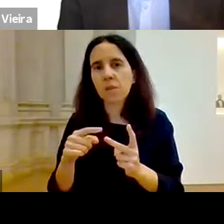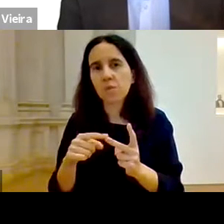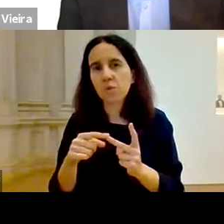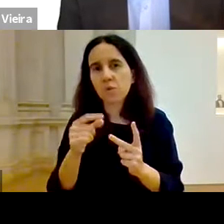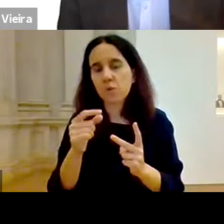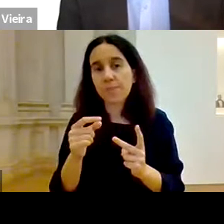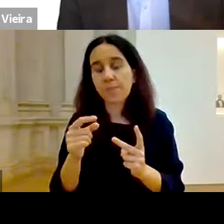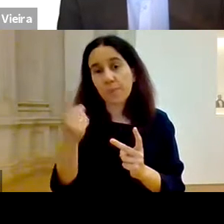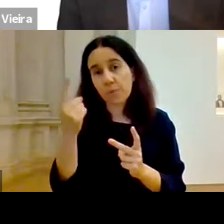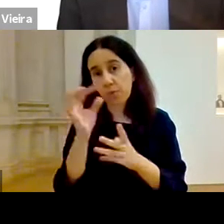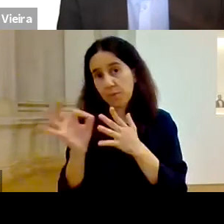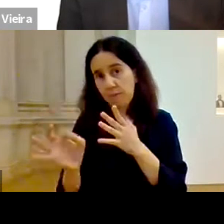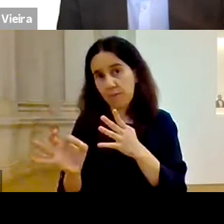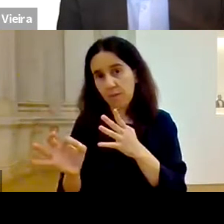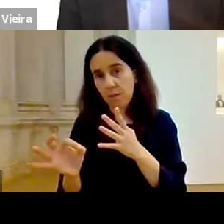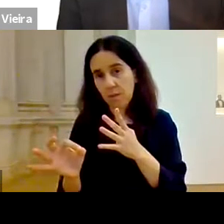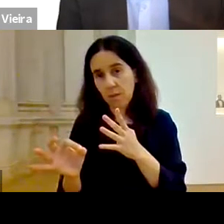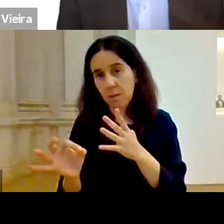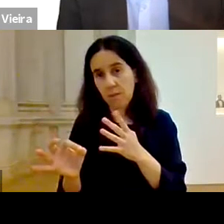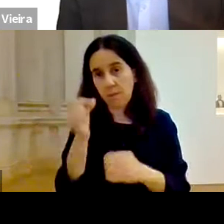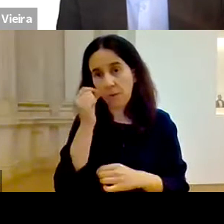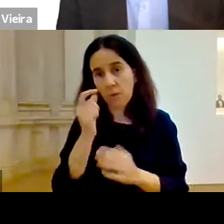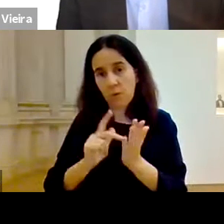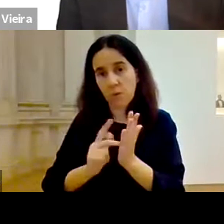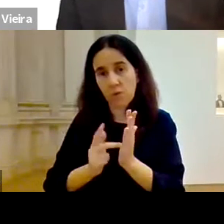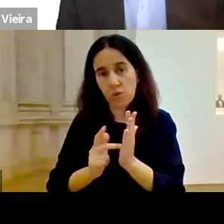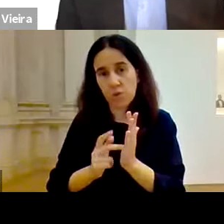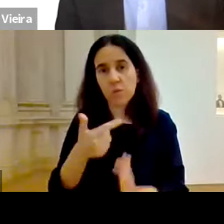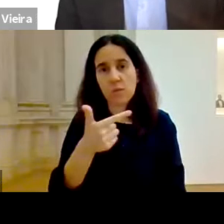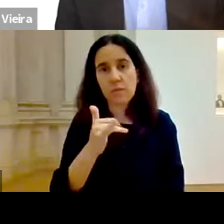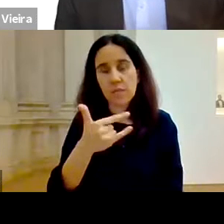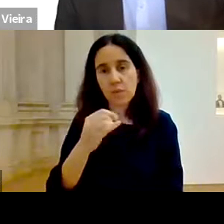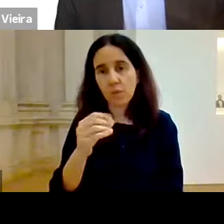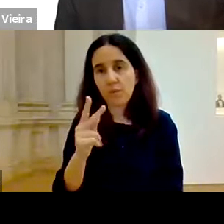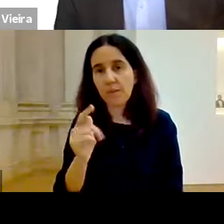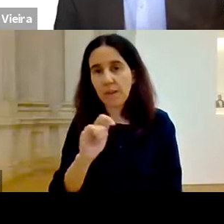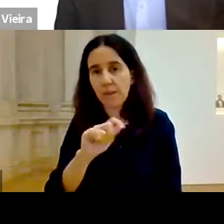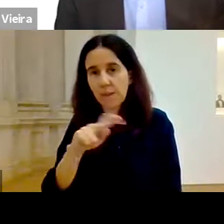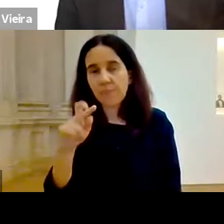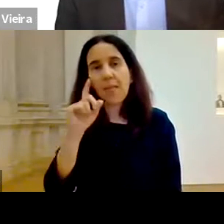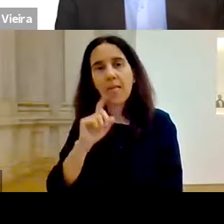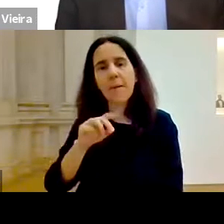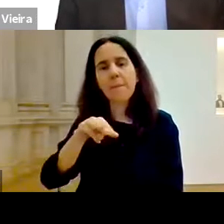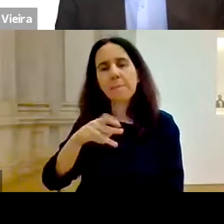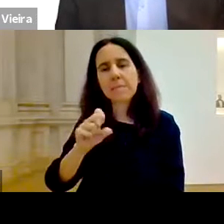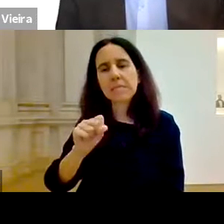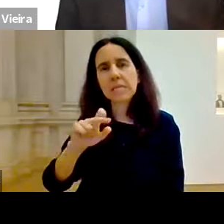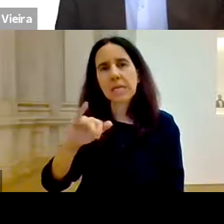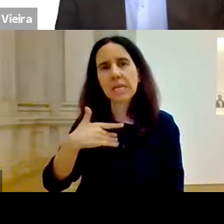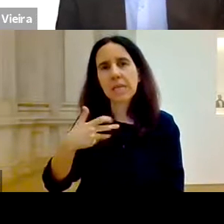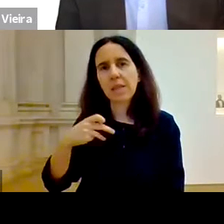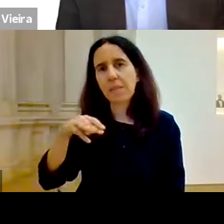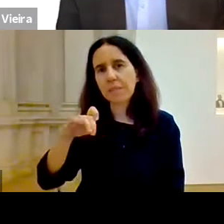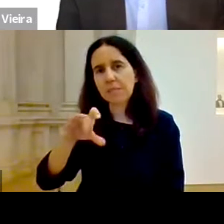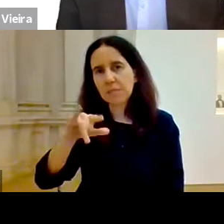uma específica que é para o engenheiro Tito Vieira. Margarida Marcelino pergunta que ferramentas existem para a